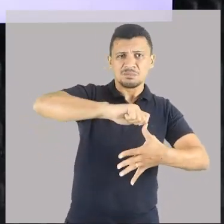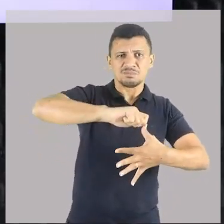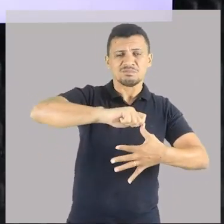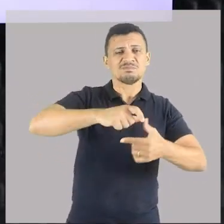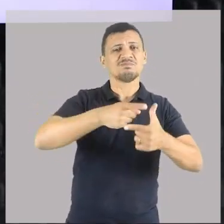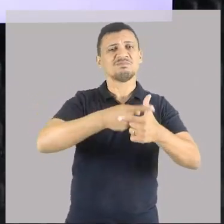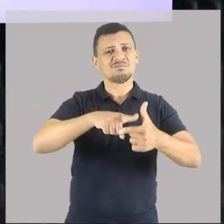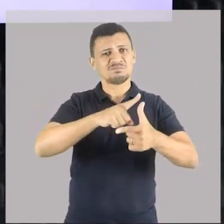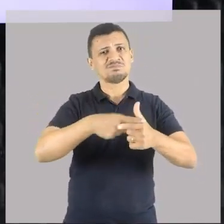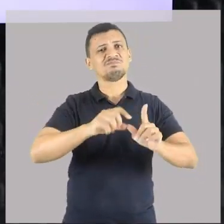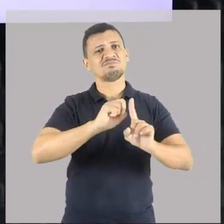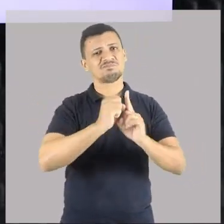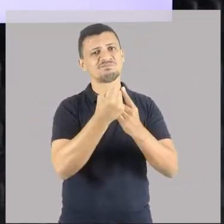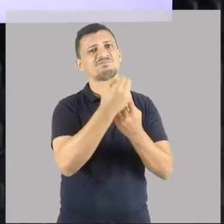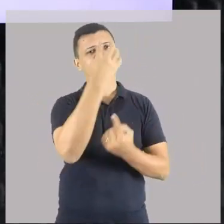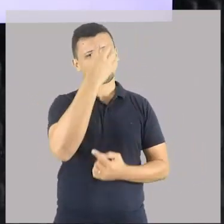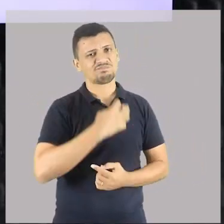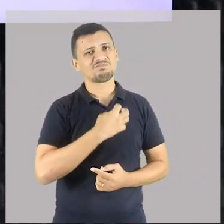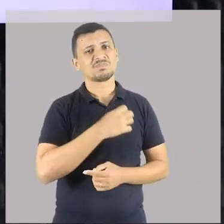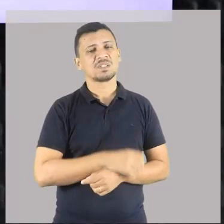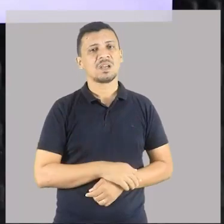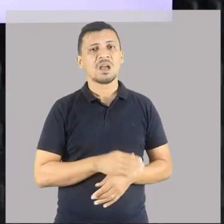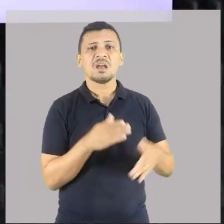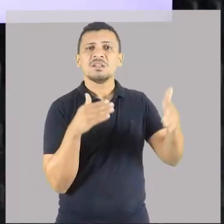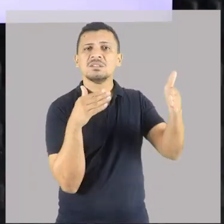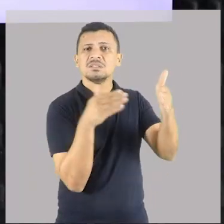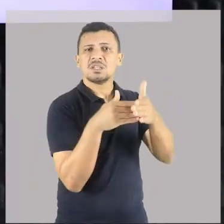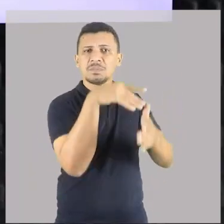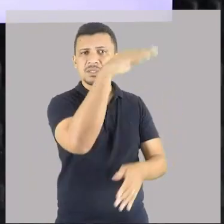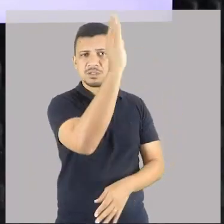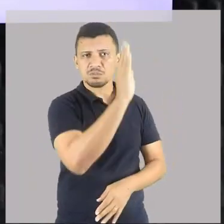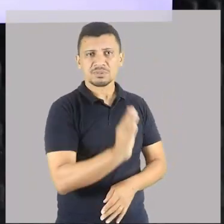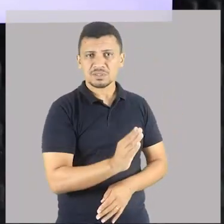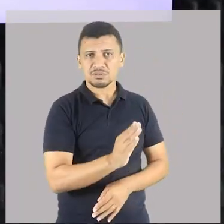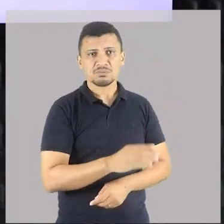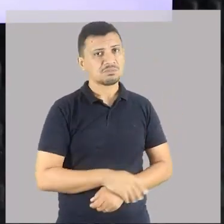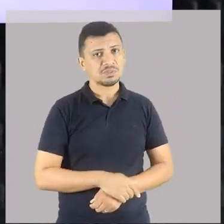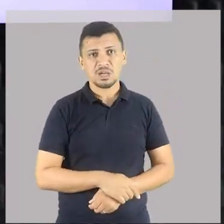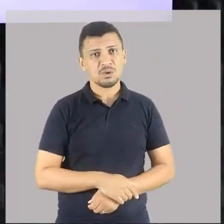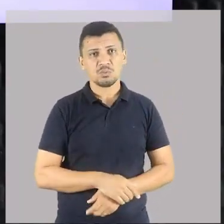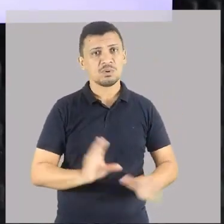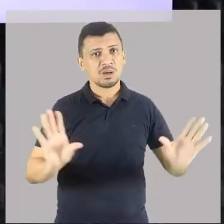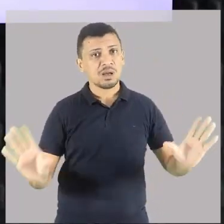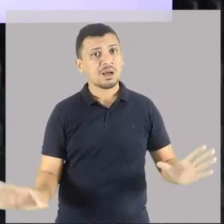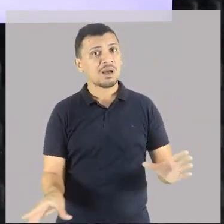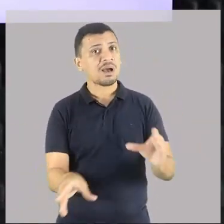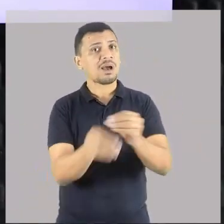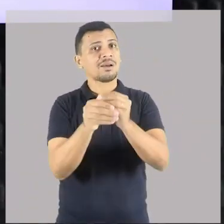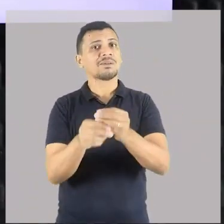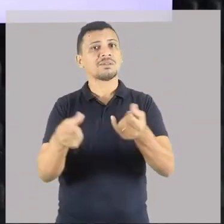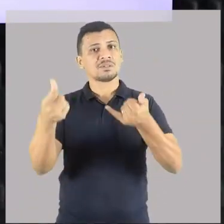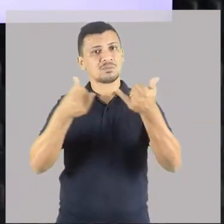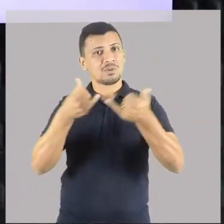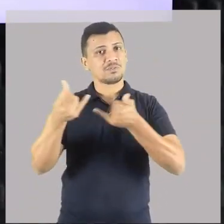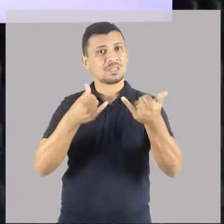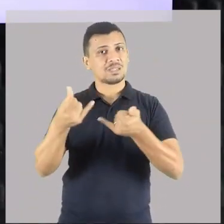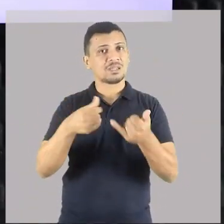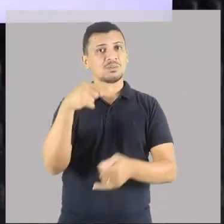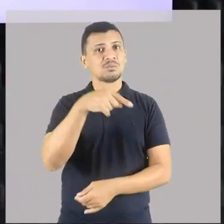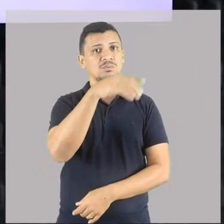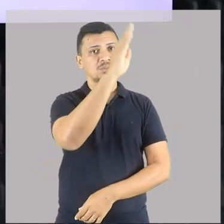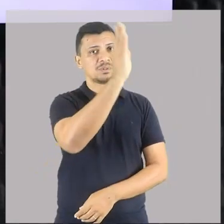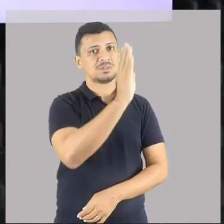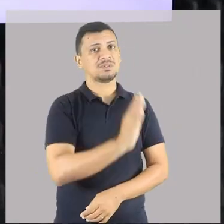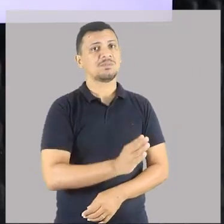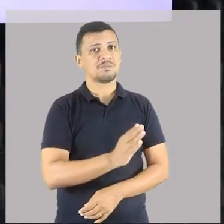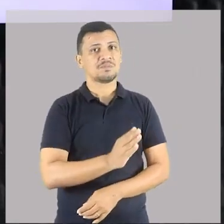sociais. Aqui eu não estou limitando o Brasil. Aqui eu estou só acrescentando uma informação sobre o Brasil,